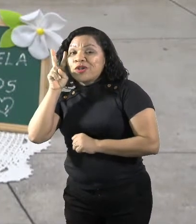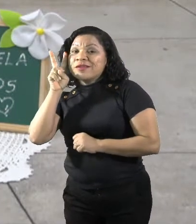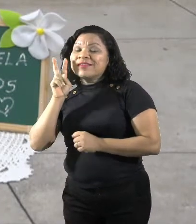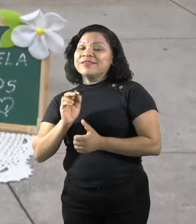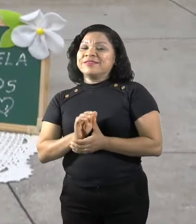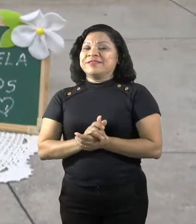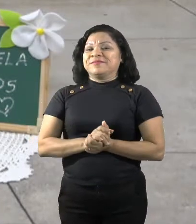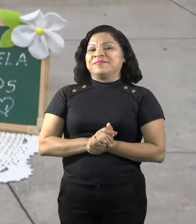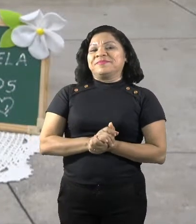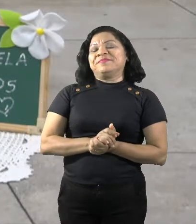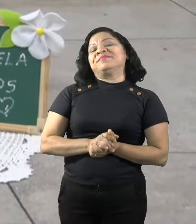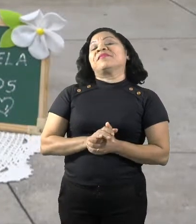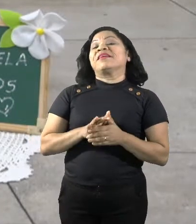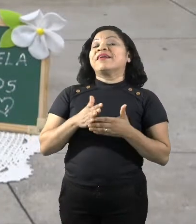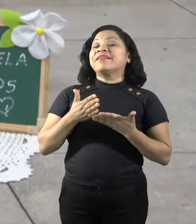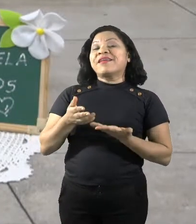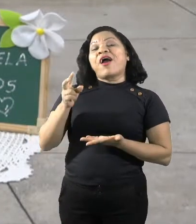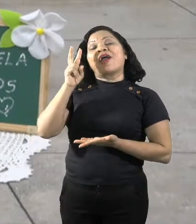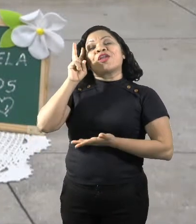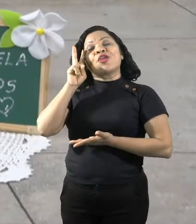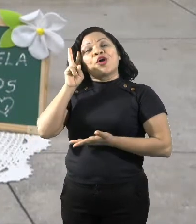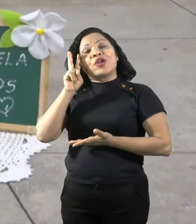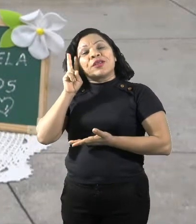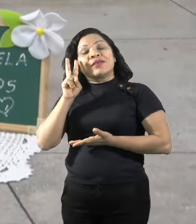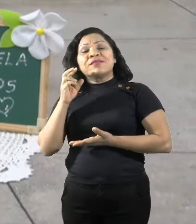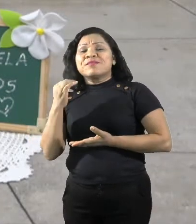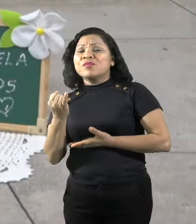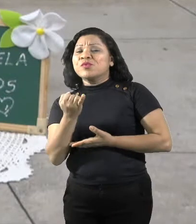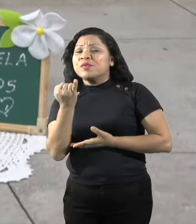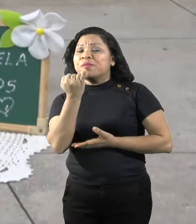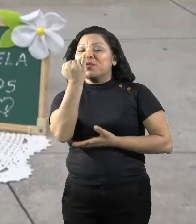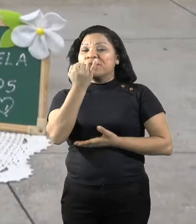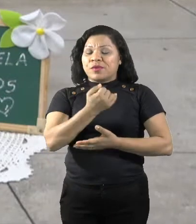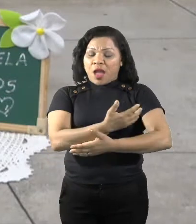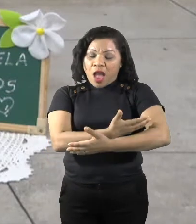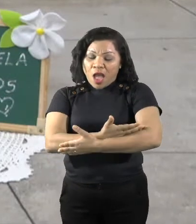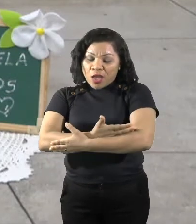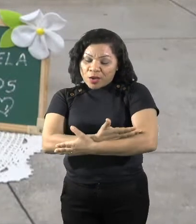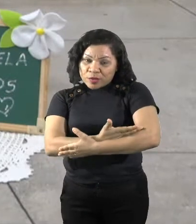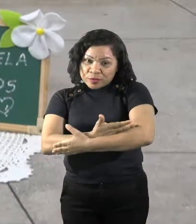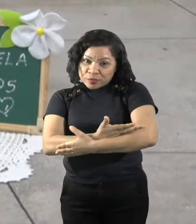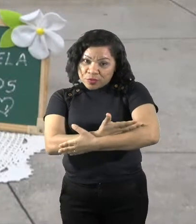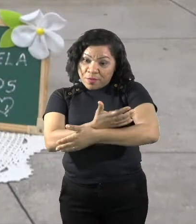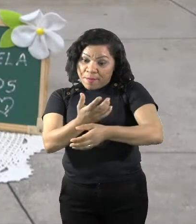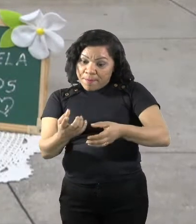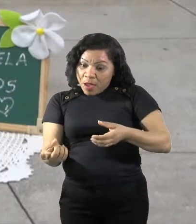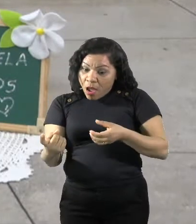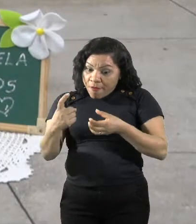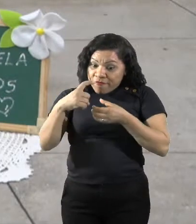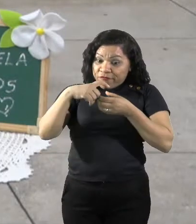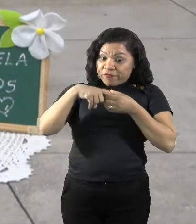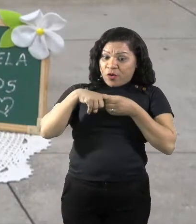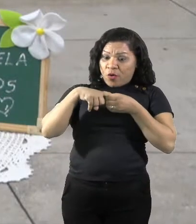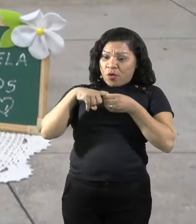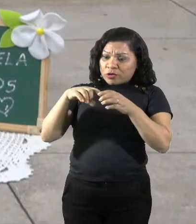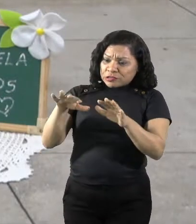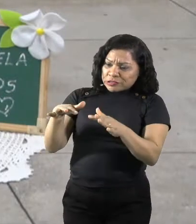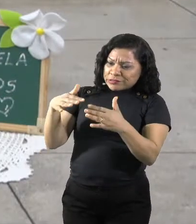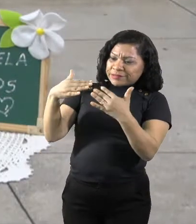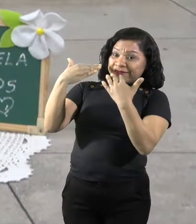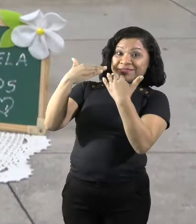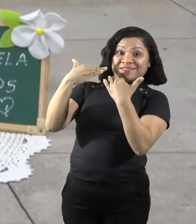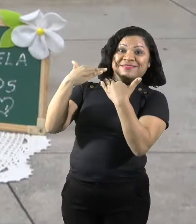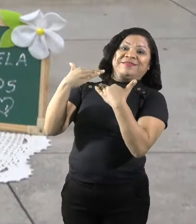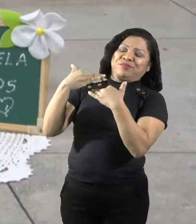historinha, é importante que o bebê volte para você, você chame a atenção do seu bebê para que você converse com